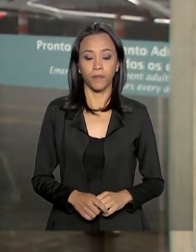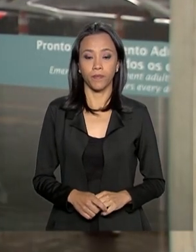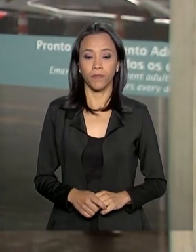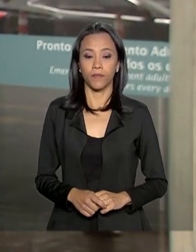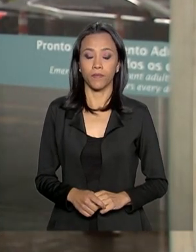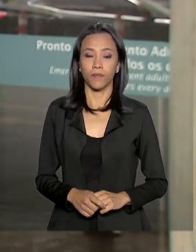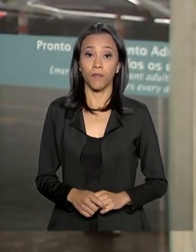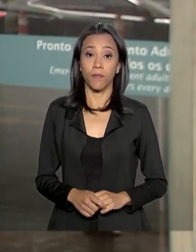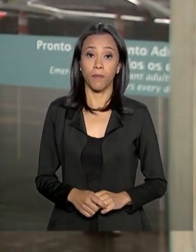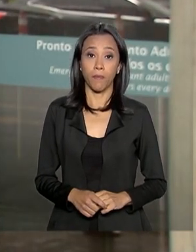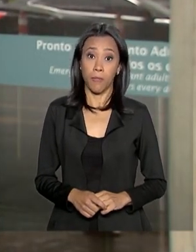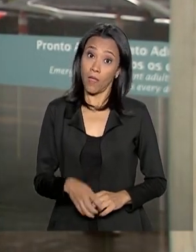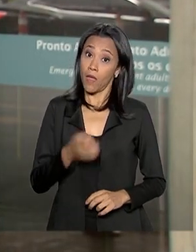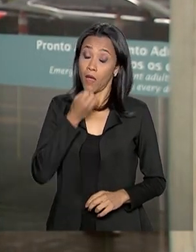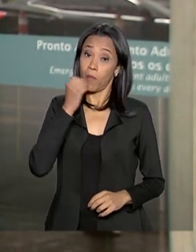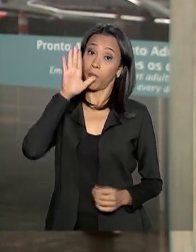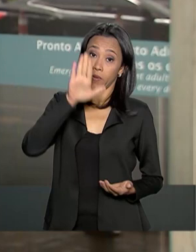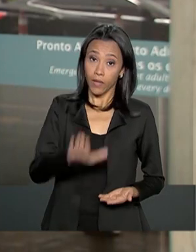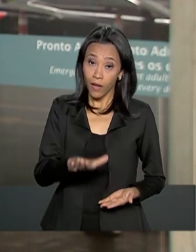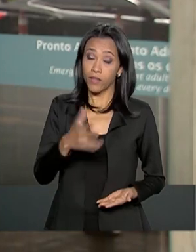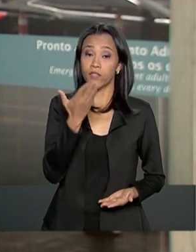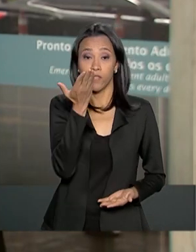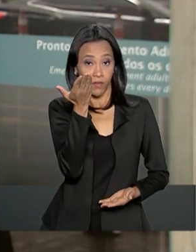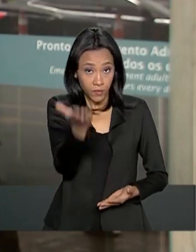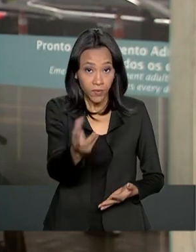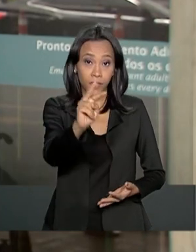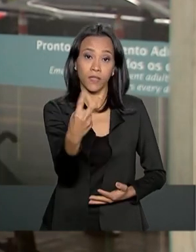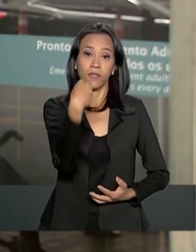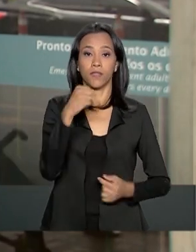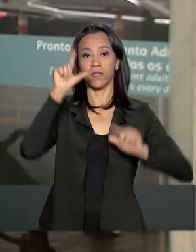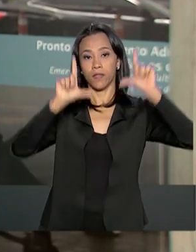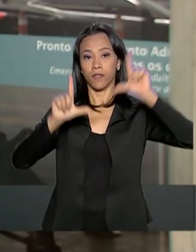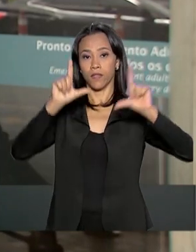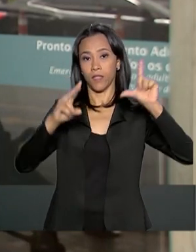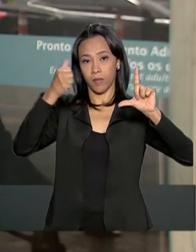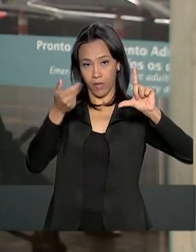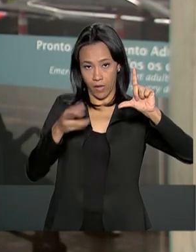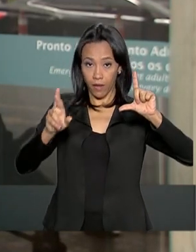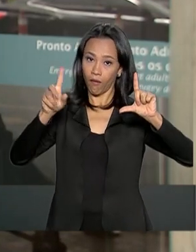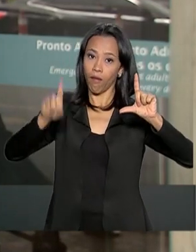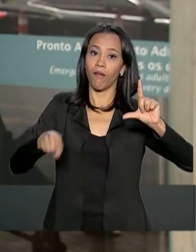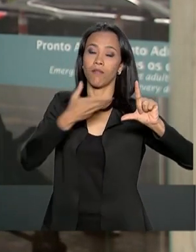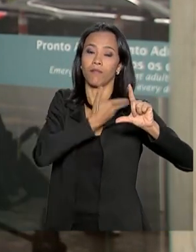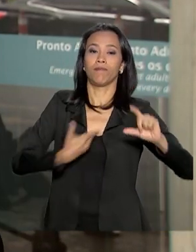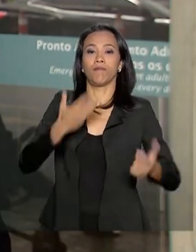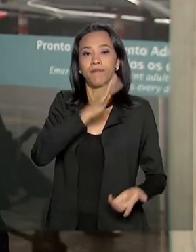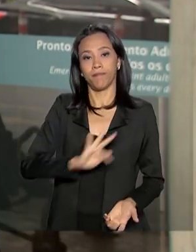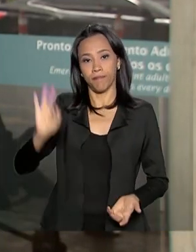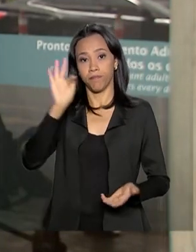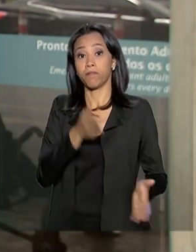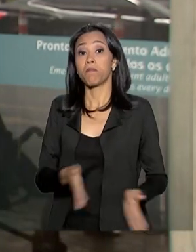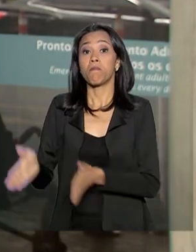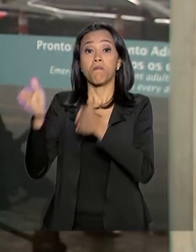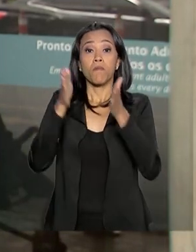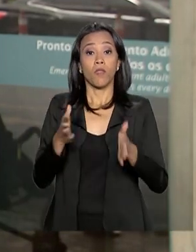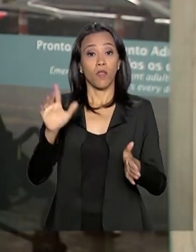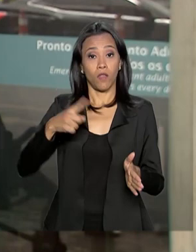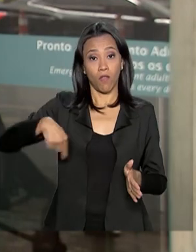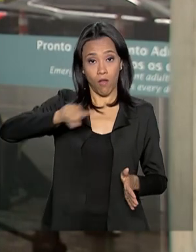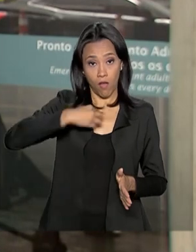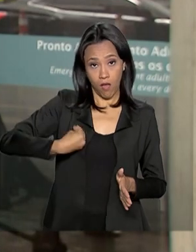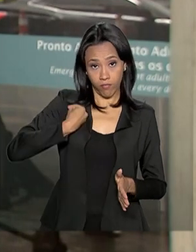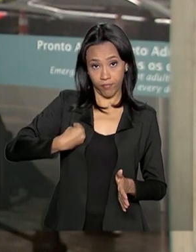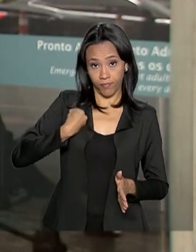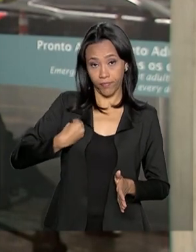boa tarde a você que acompanha a programação da nbr a tv do governo federal voltamos a falar do hospital albert